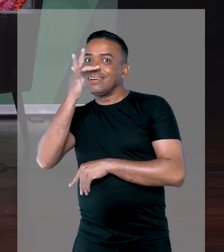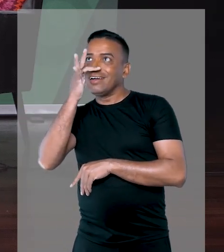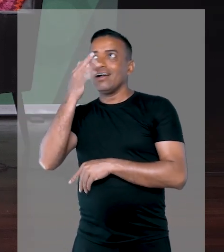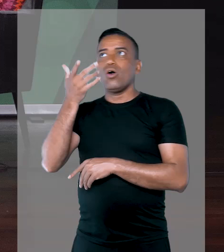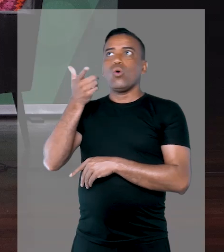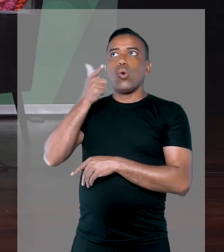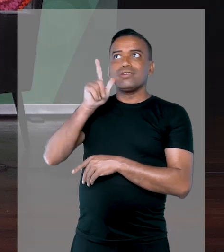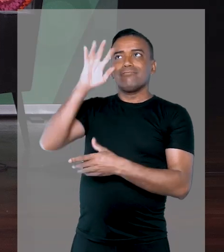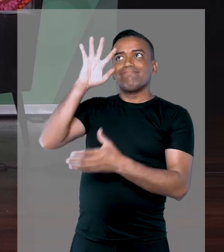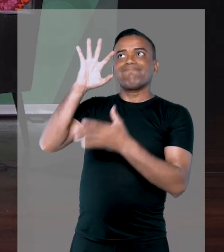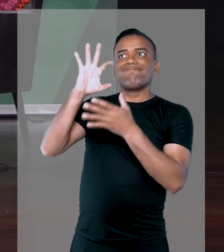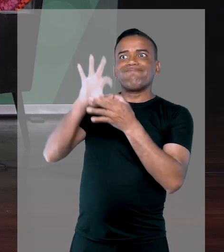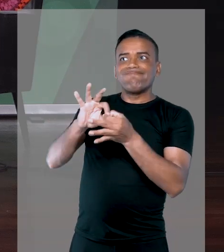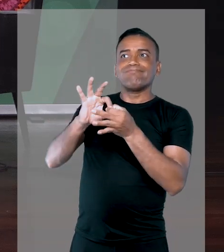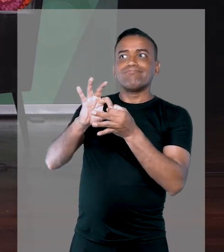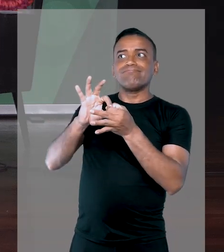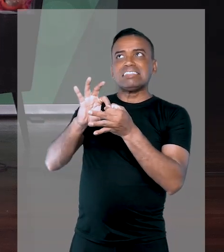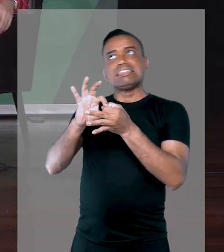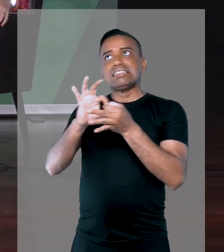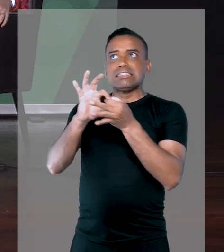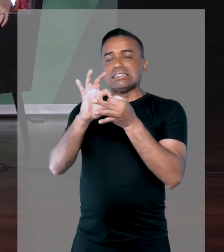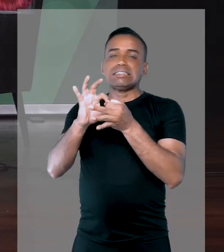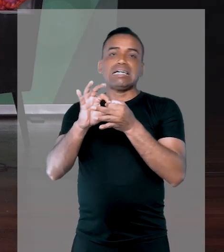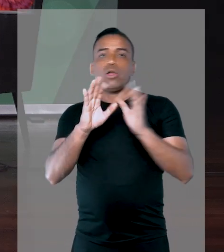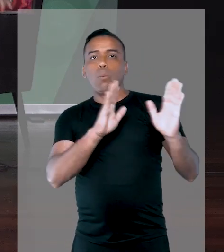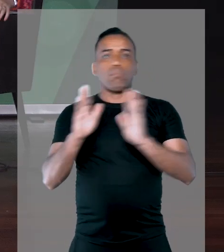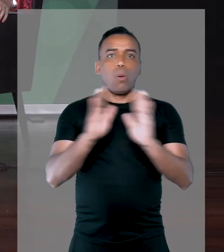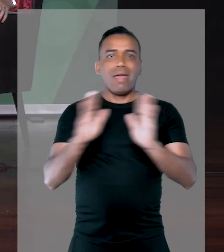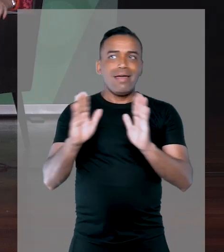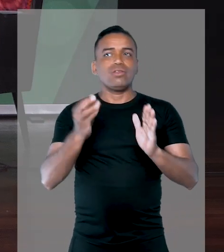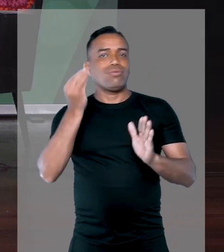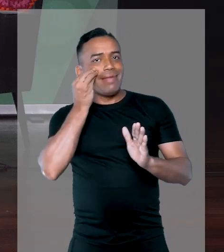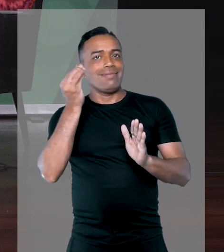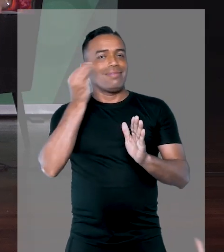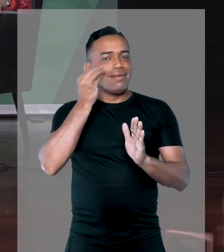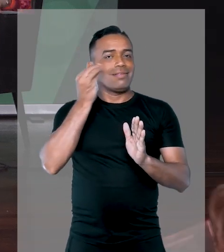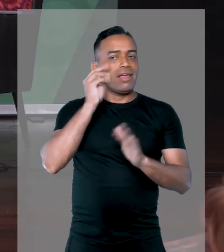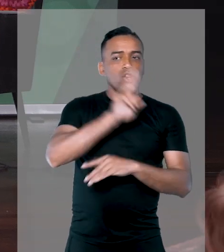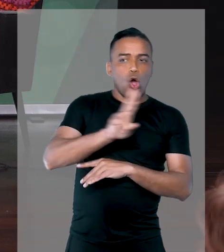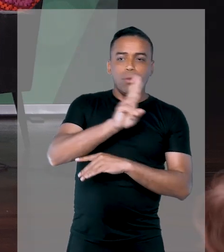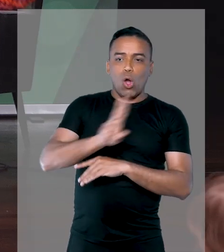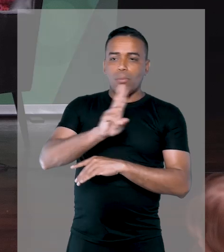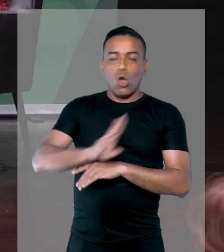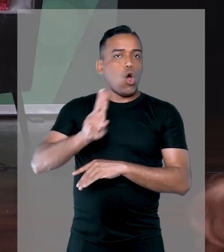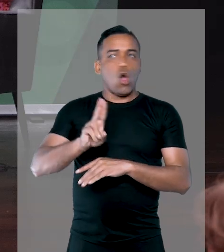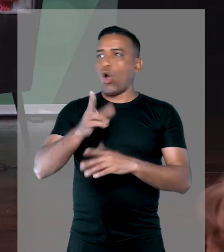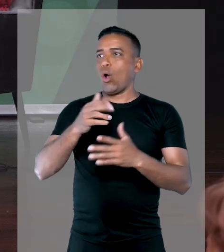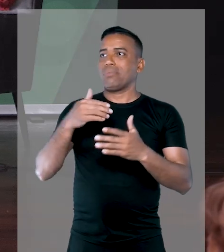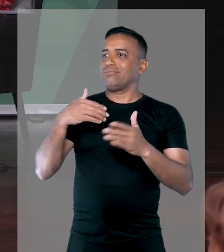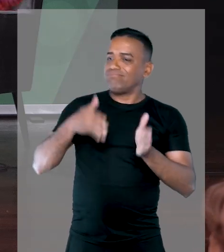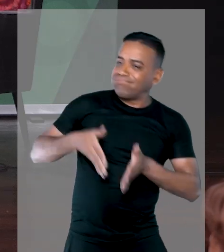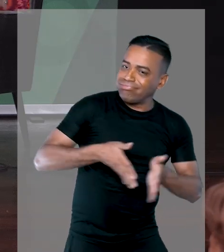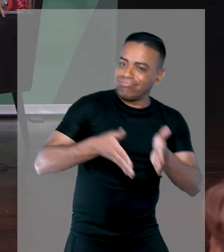as coisas. Mas aí, em um dado momento, eu tentei várias coisas, eu tentei vários nomes, fiz vários